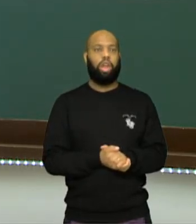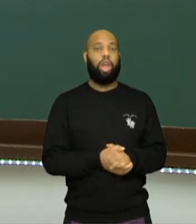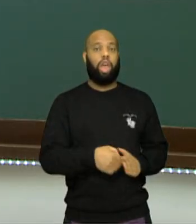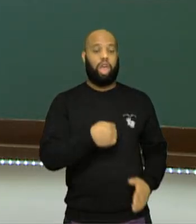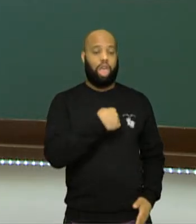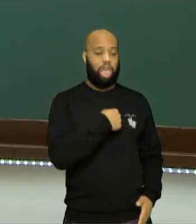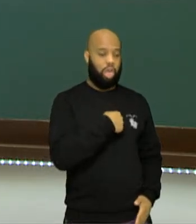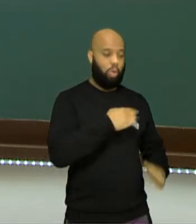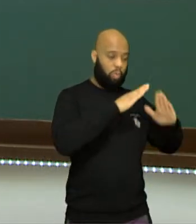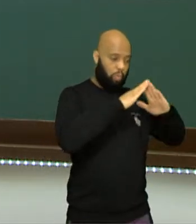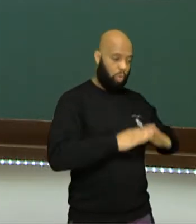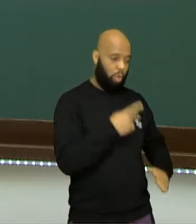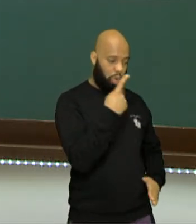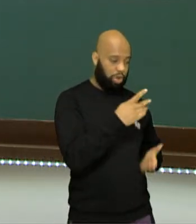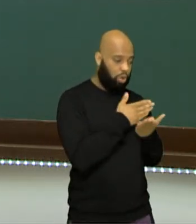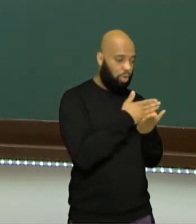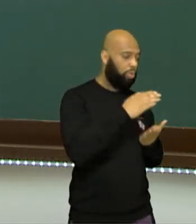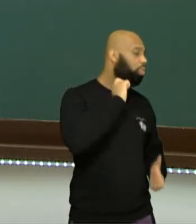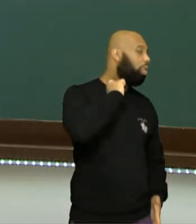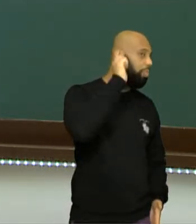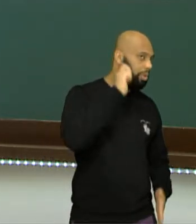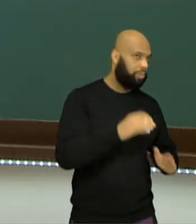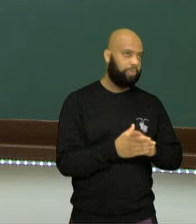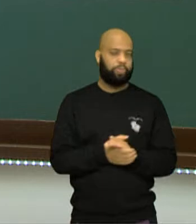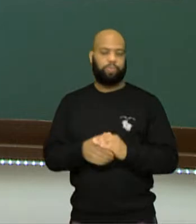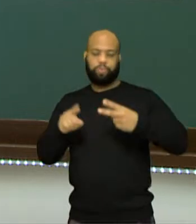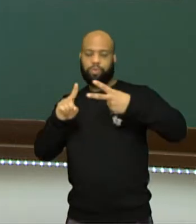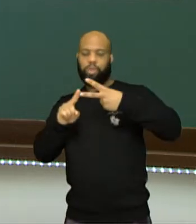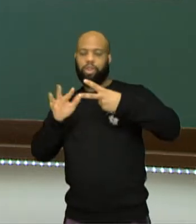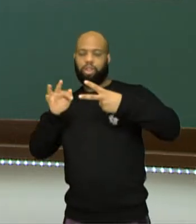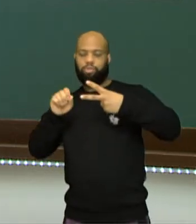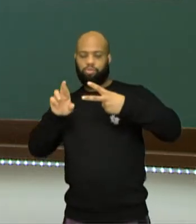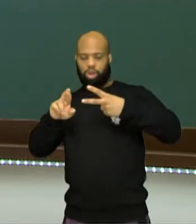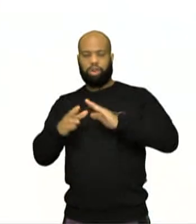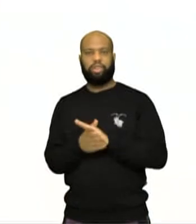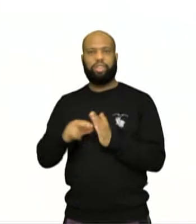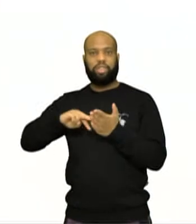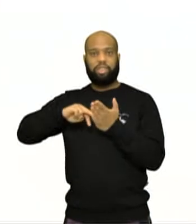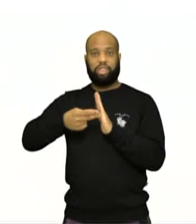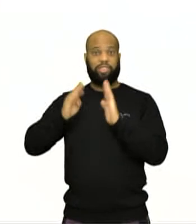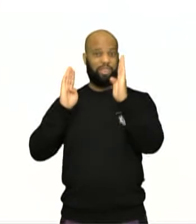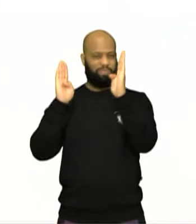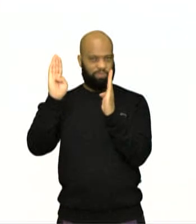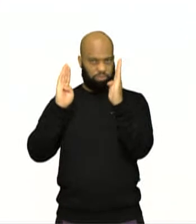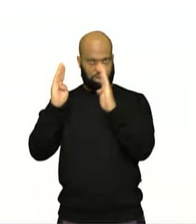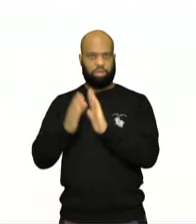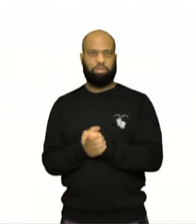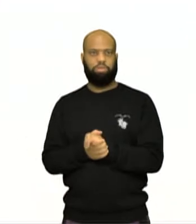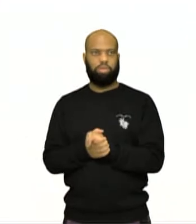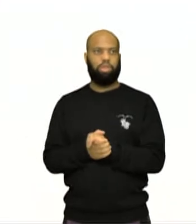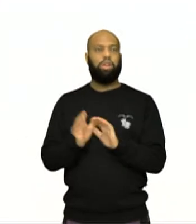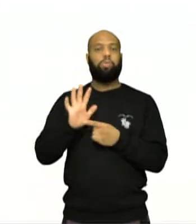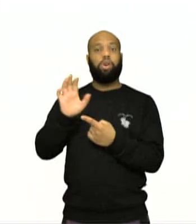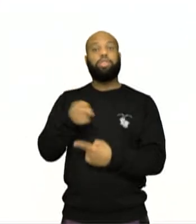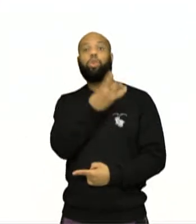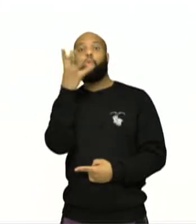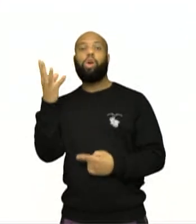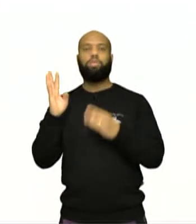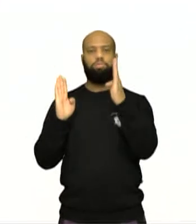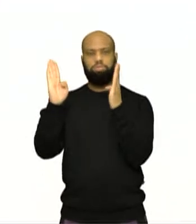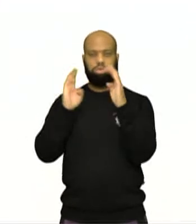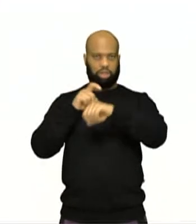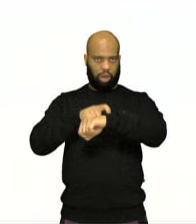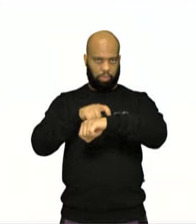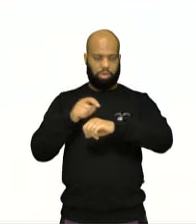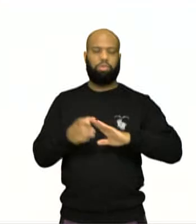aqui desde abril. E o for significa por, a ou durante, indicando a duração daquela ação.